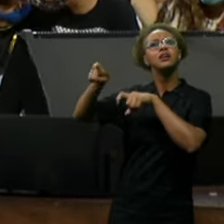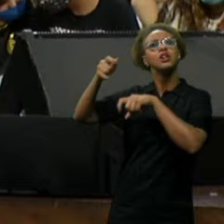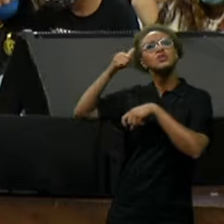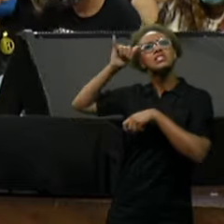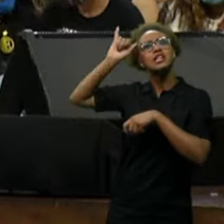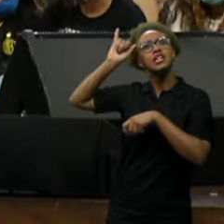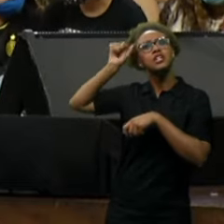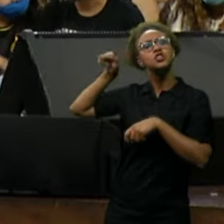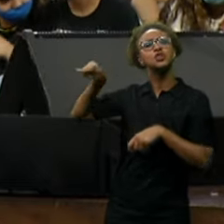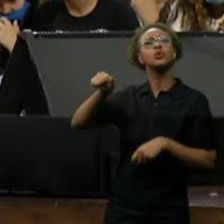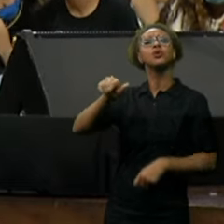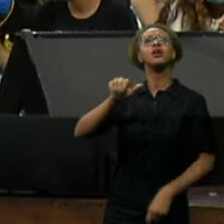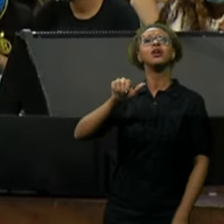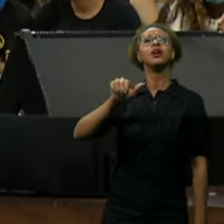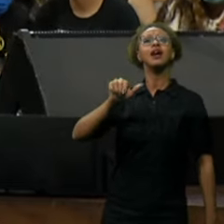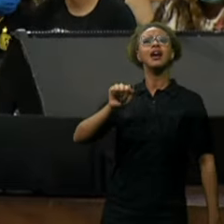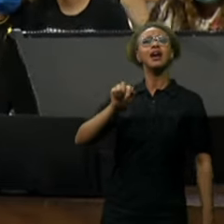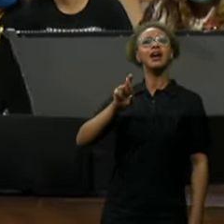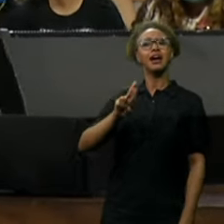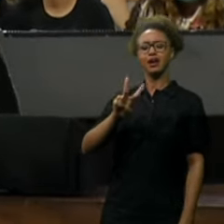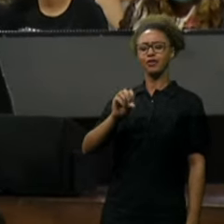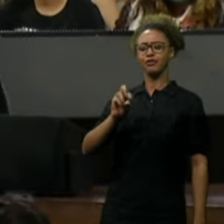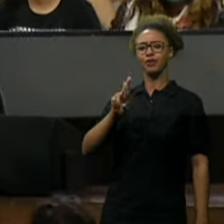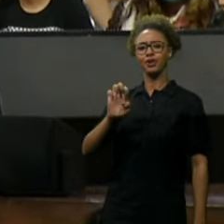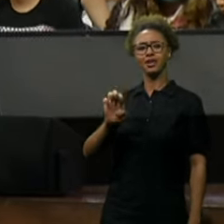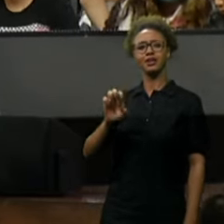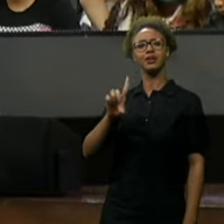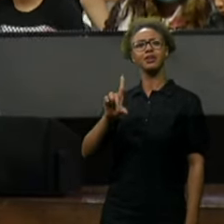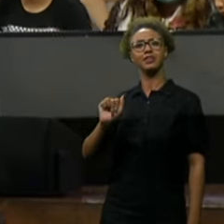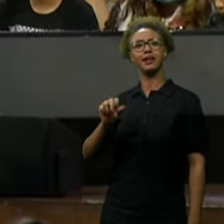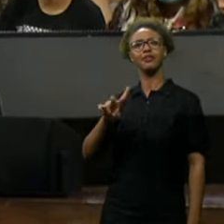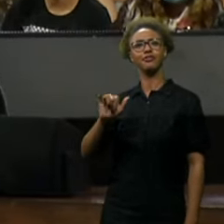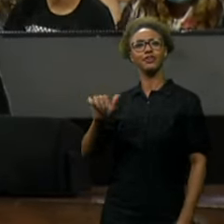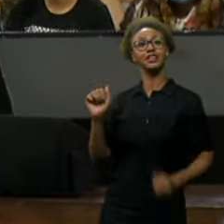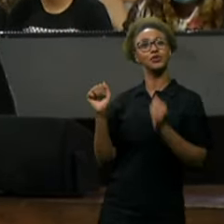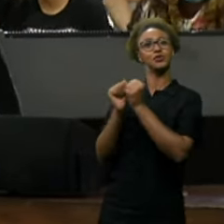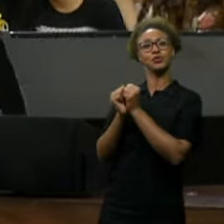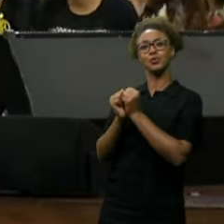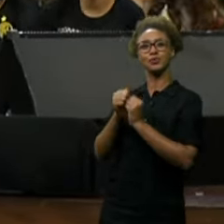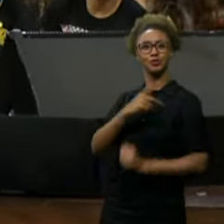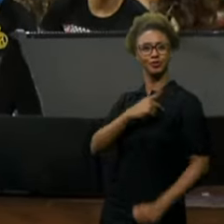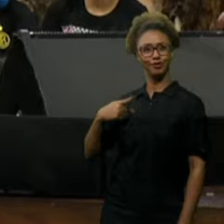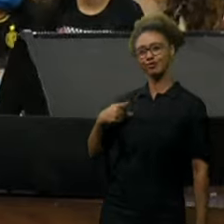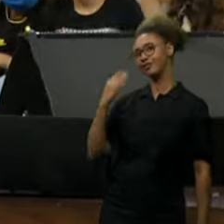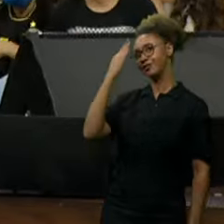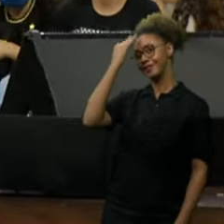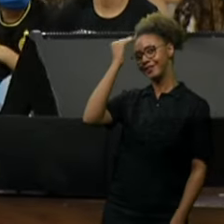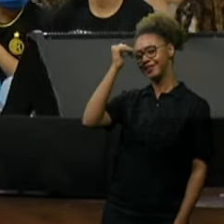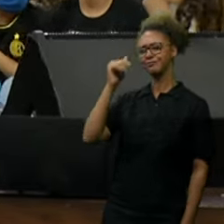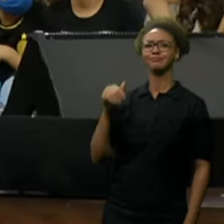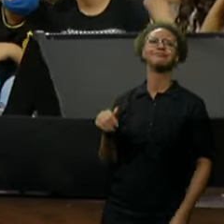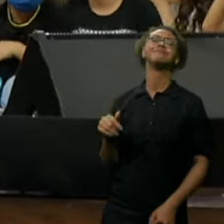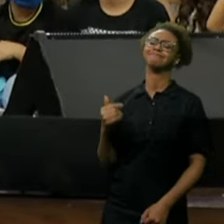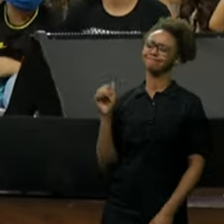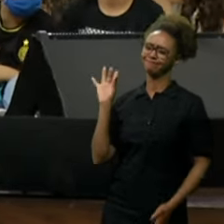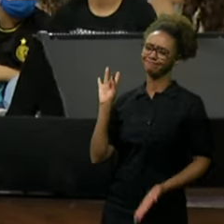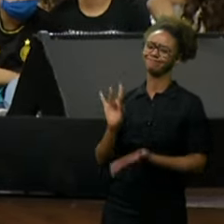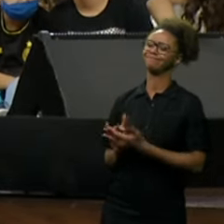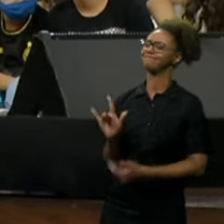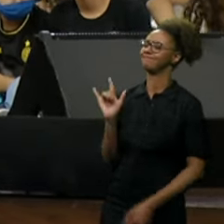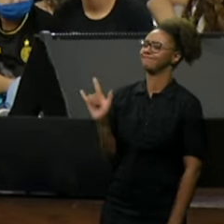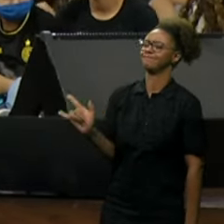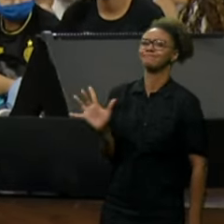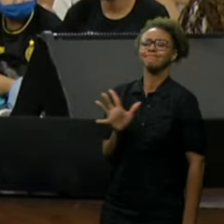isso lá na árvore da vida através da pastora Denise e ela muito amada nela é